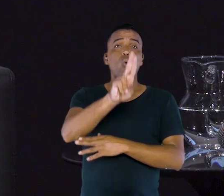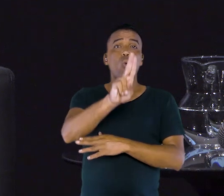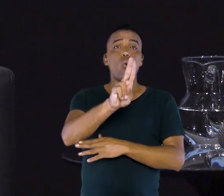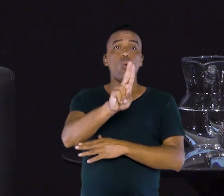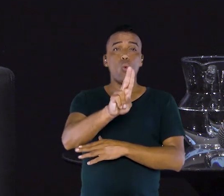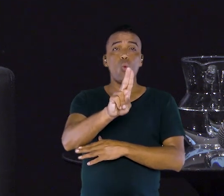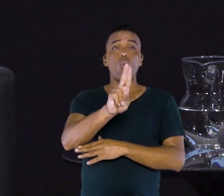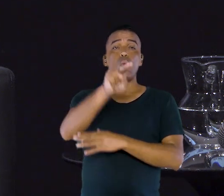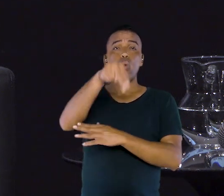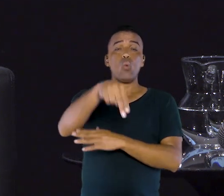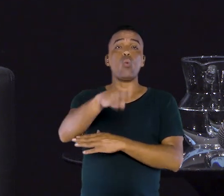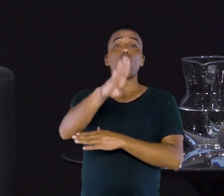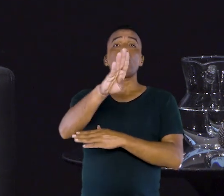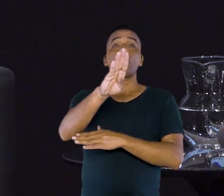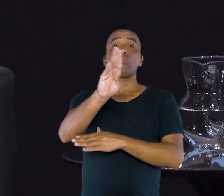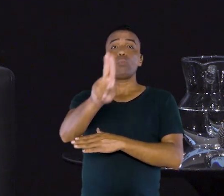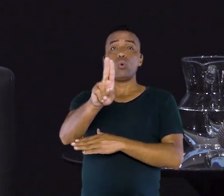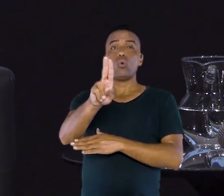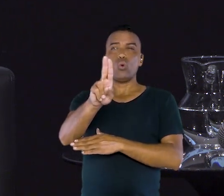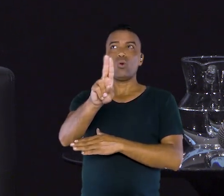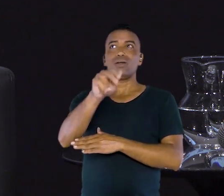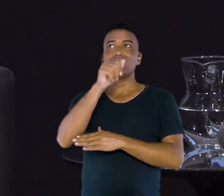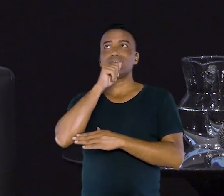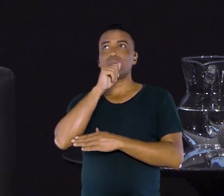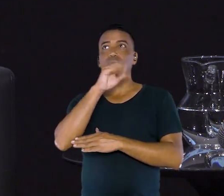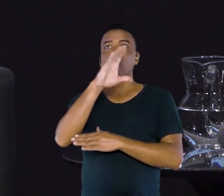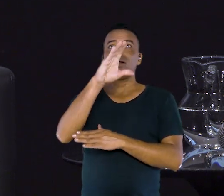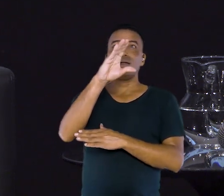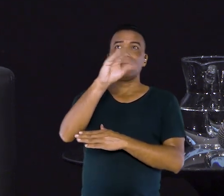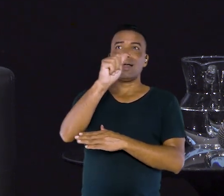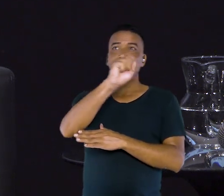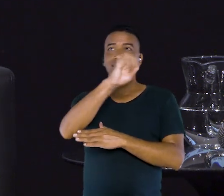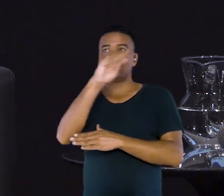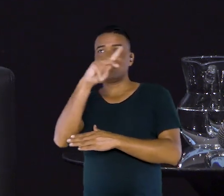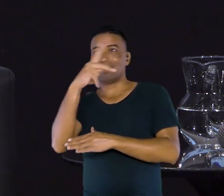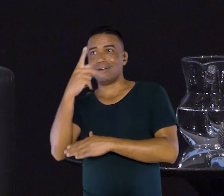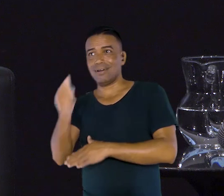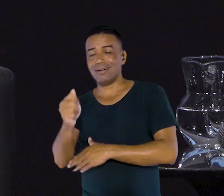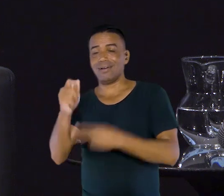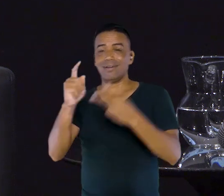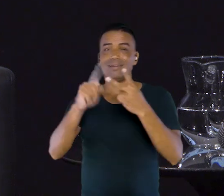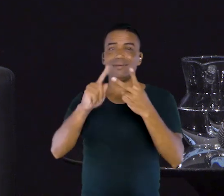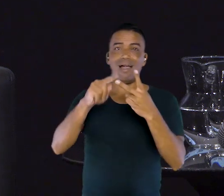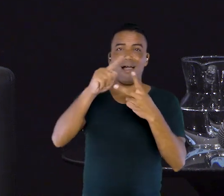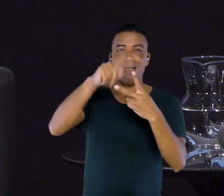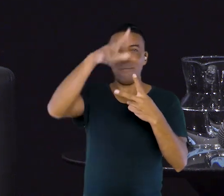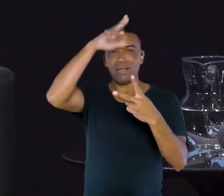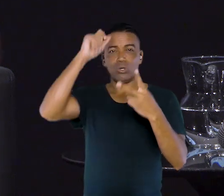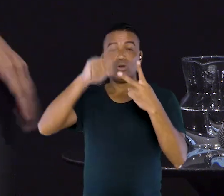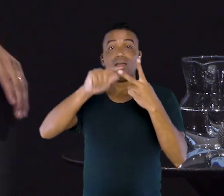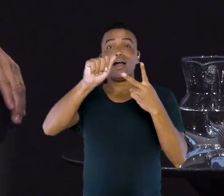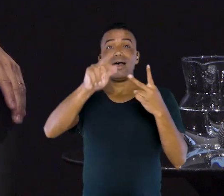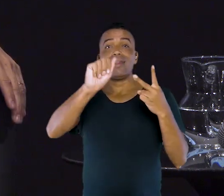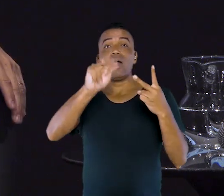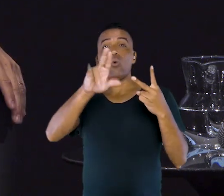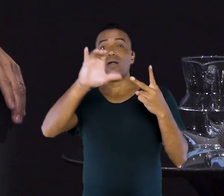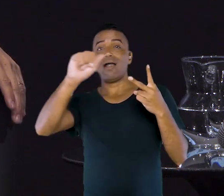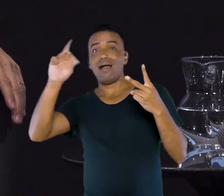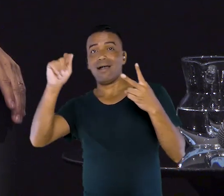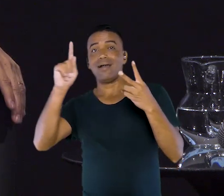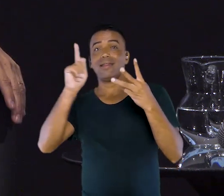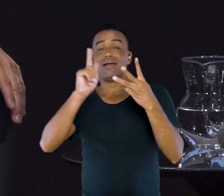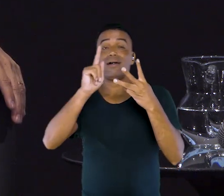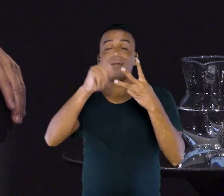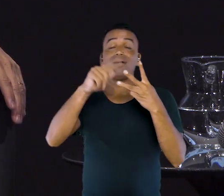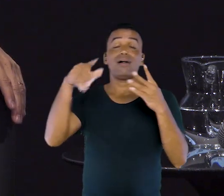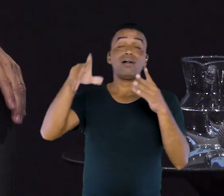umbuzeiro, que ele está para a caatinga como a castanha, né, e como está para a Amazônia, e como a araucária está para a